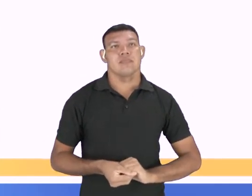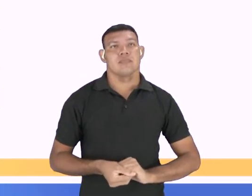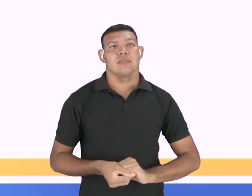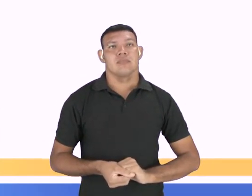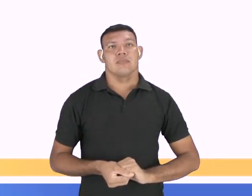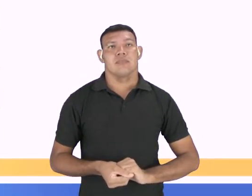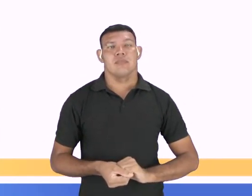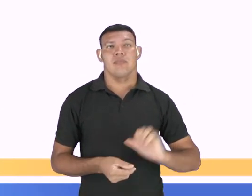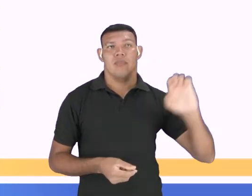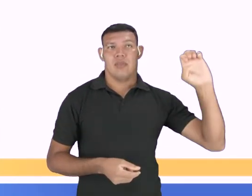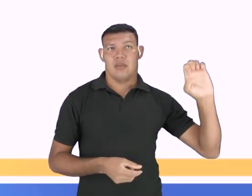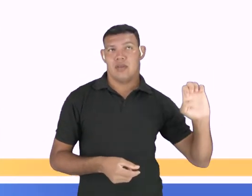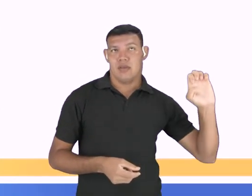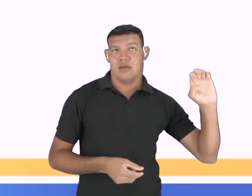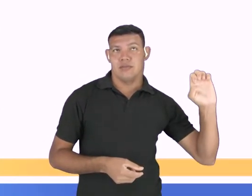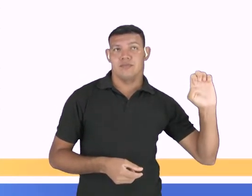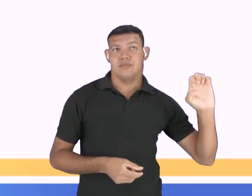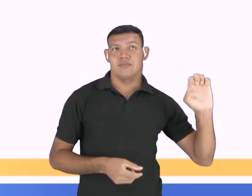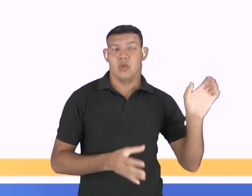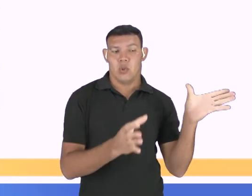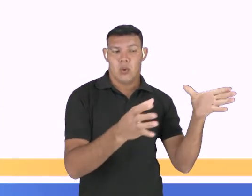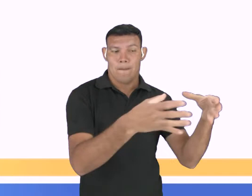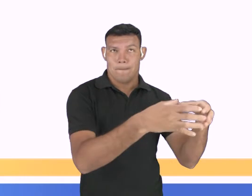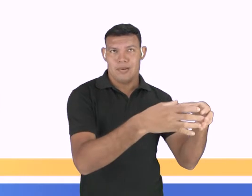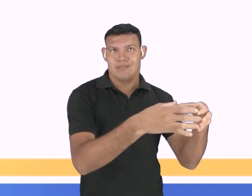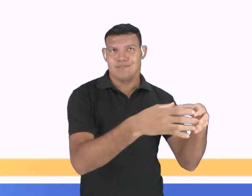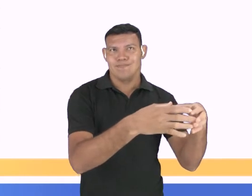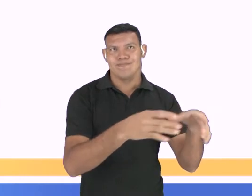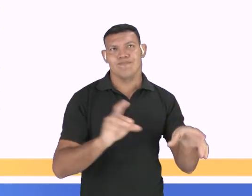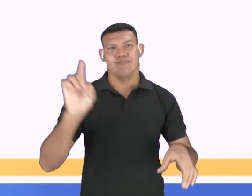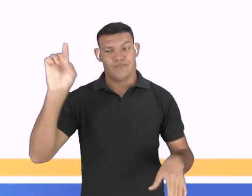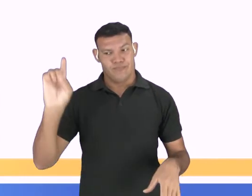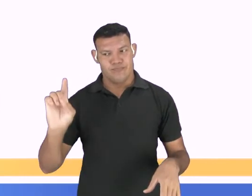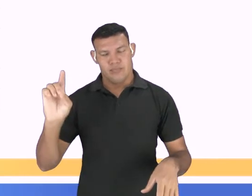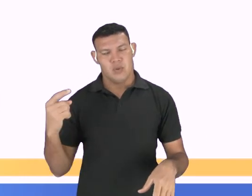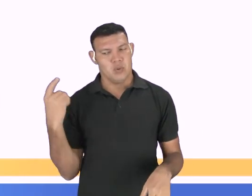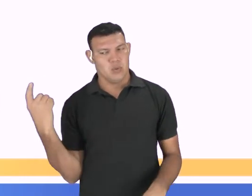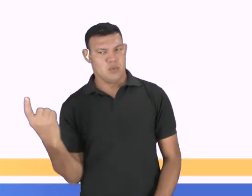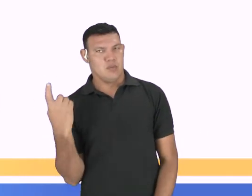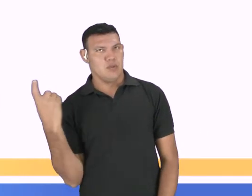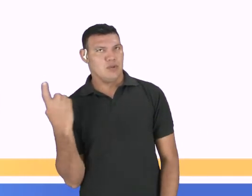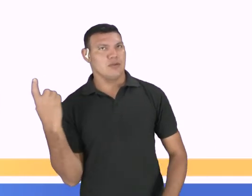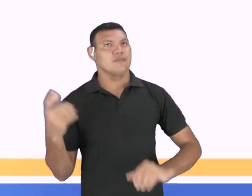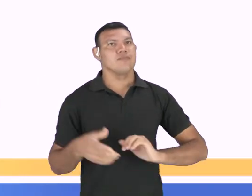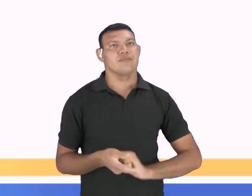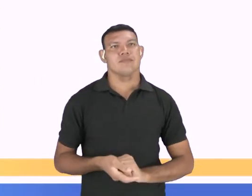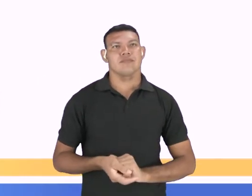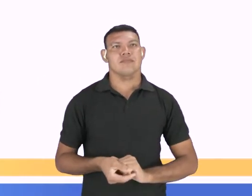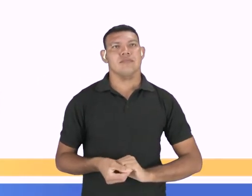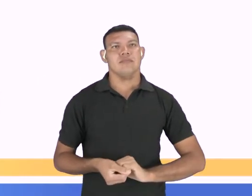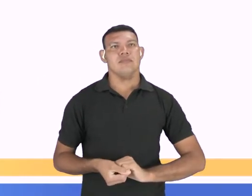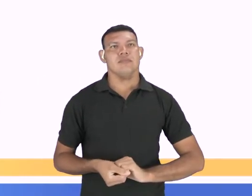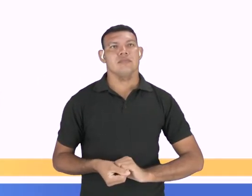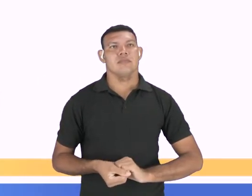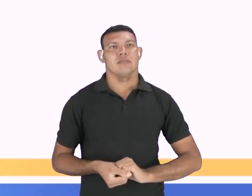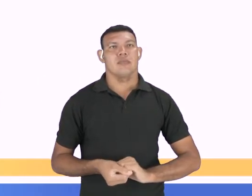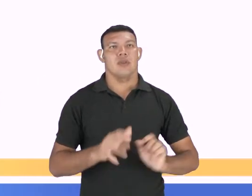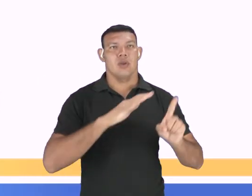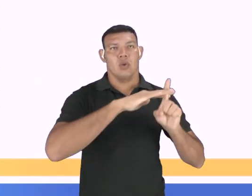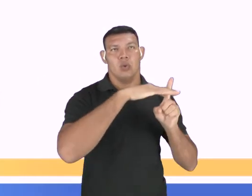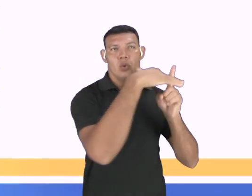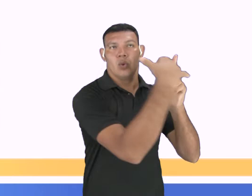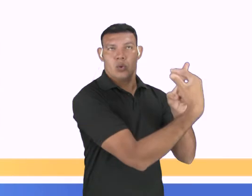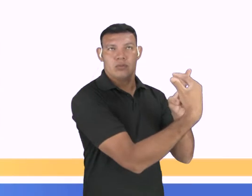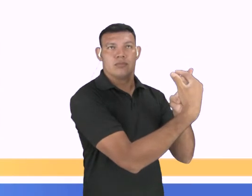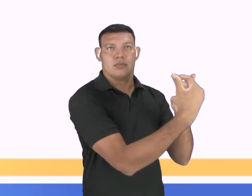De esquerda, coletivista, direita, né, individualista, né? Socialistas,